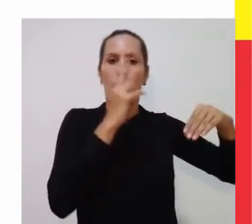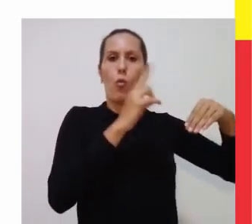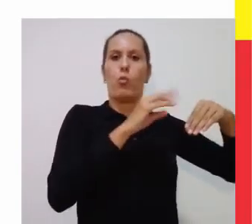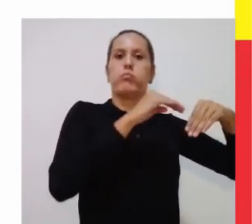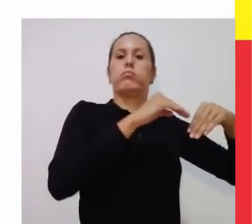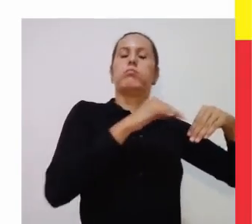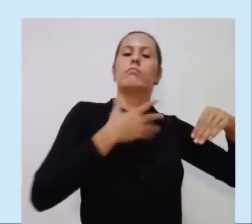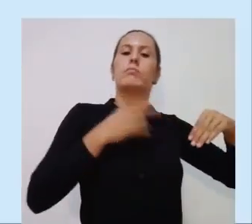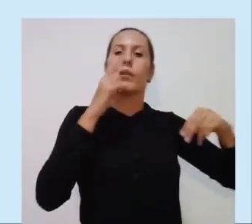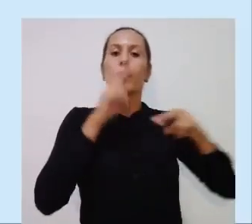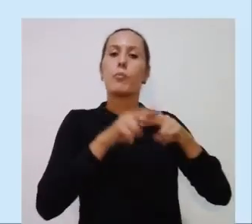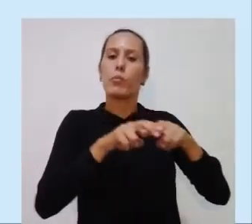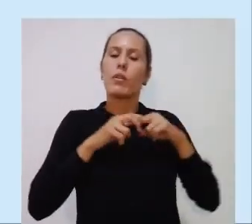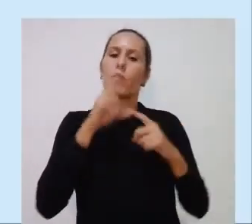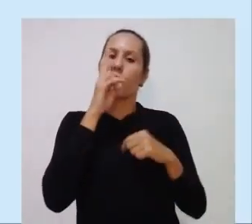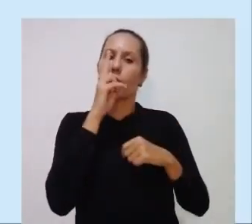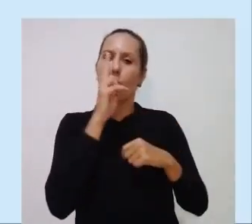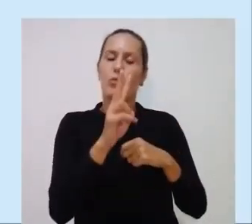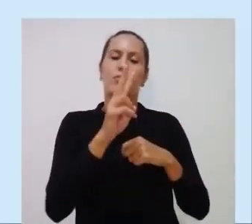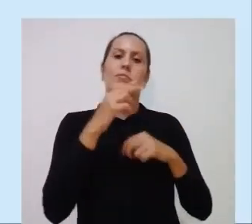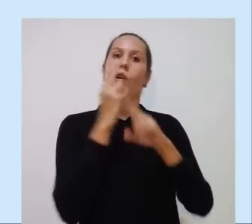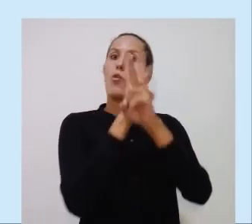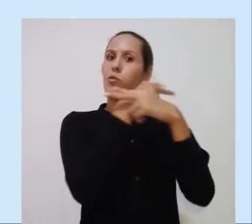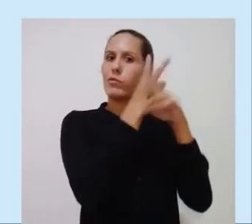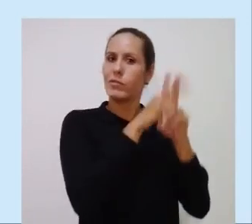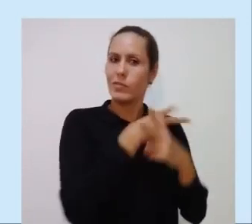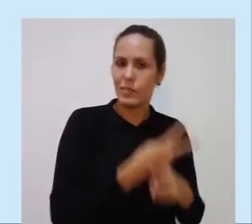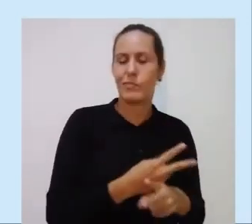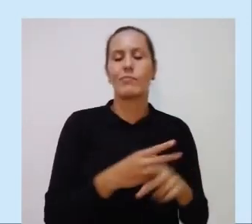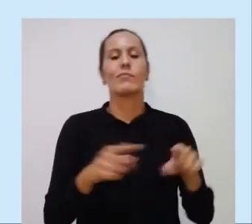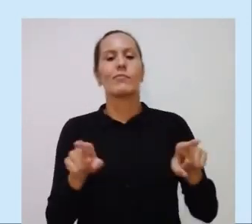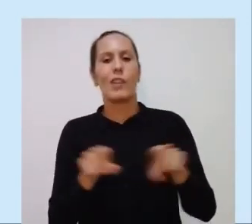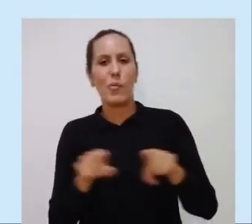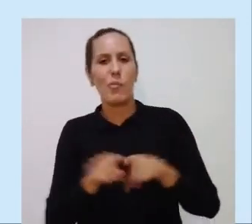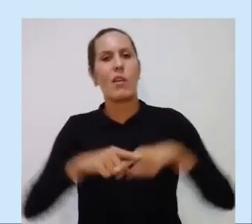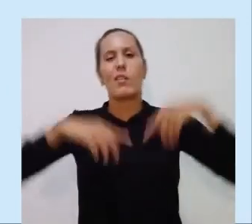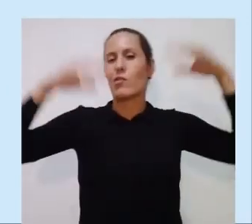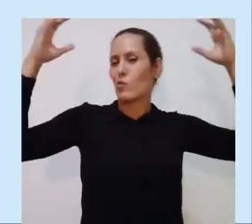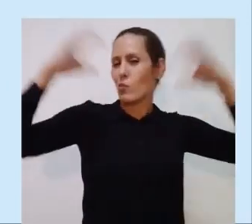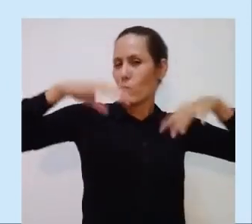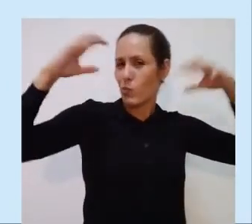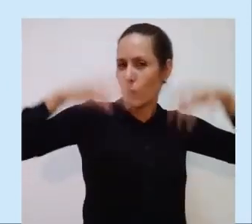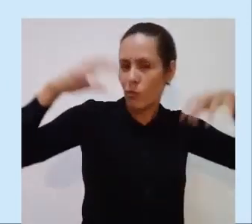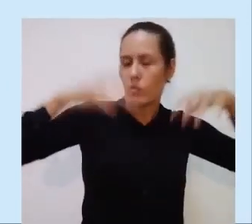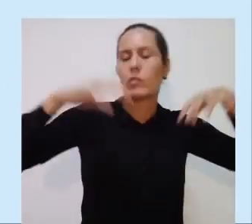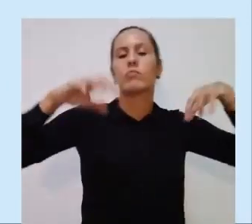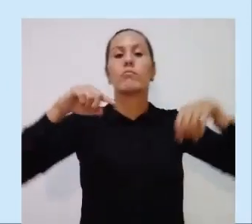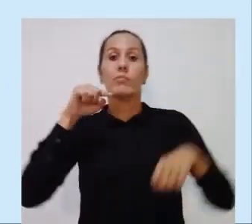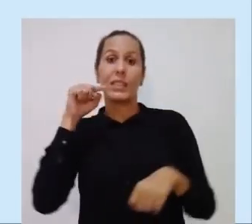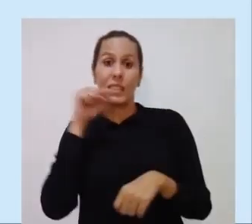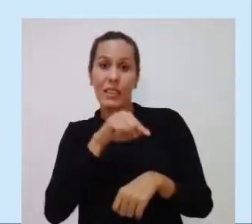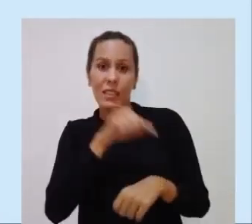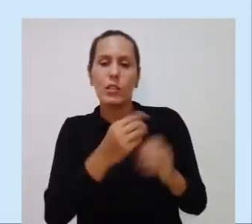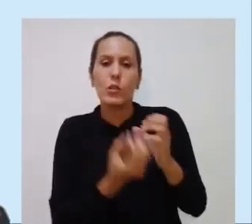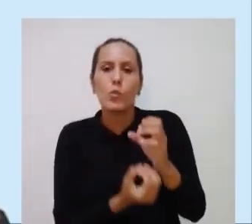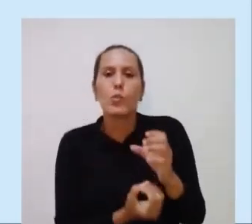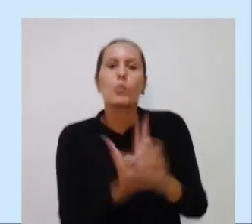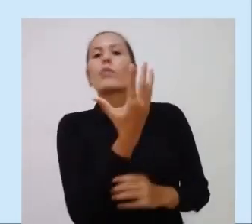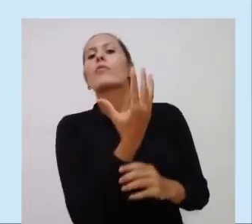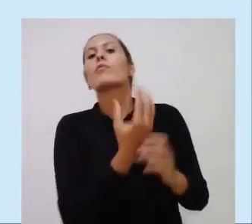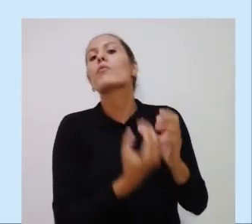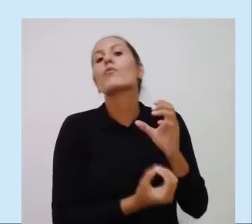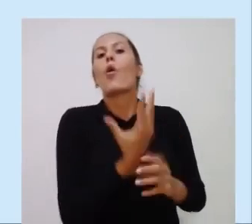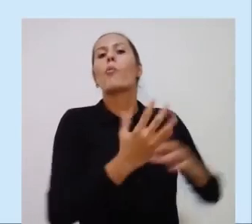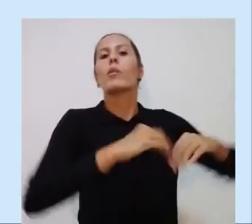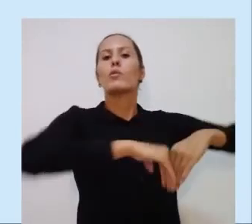da força dos ventos. Então, aí o rio, o vento e algumas porções de chuva também atuam para a formação